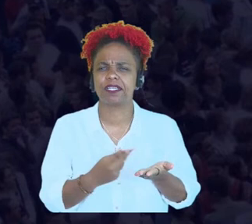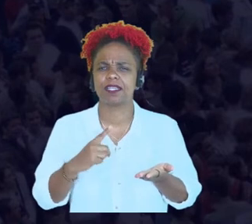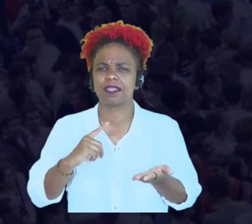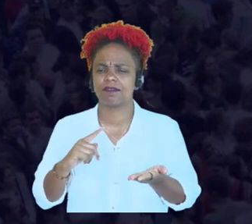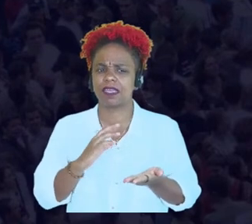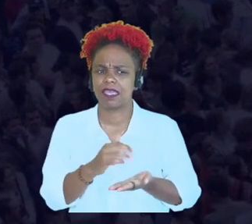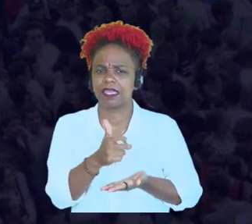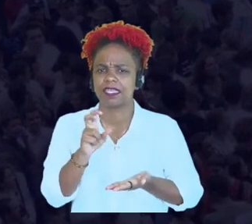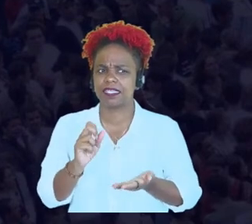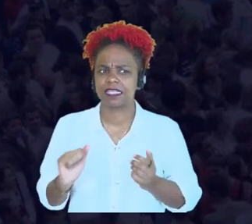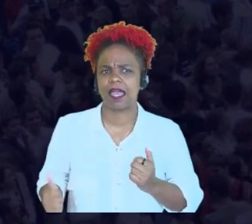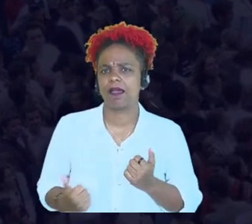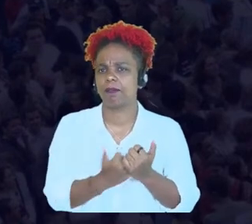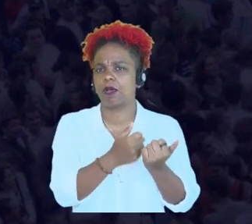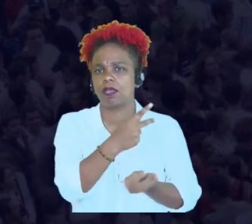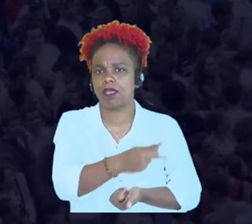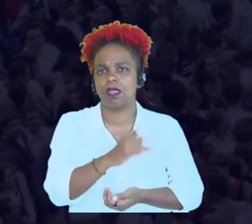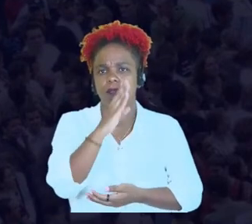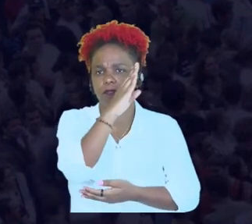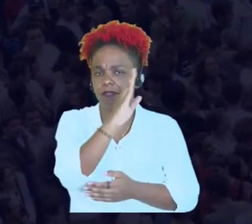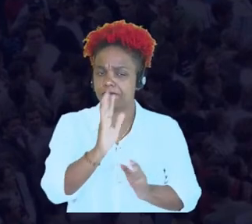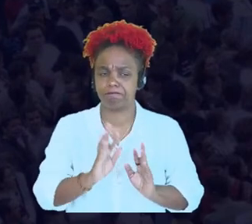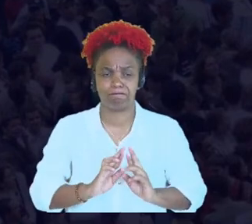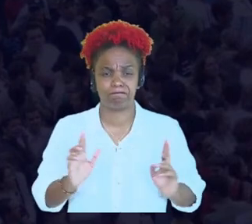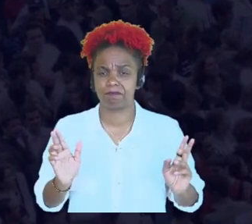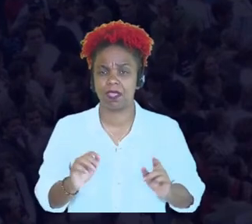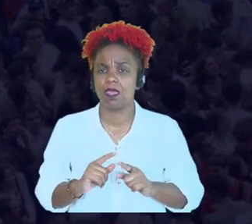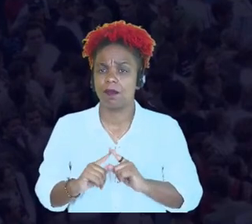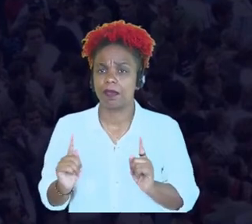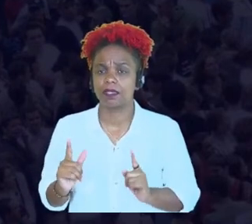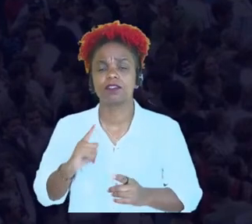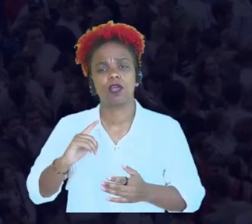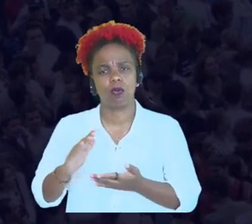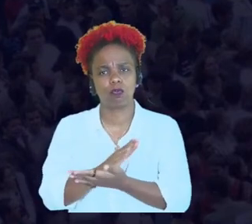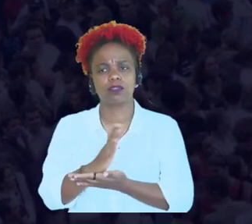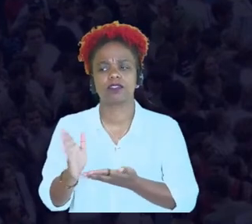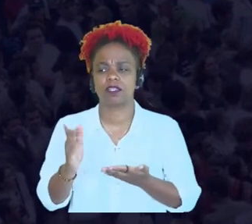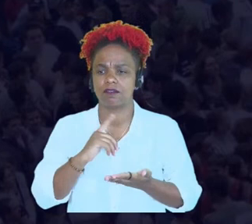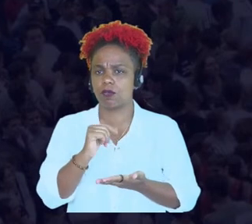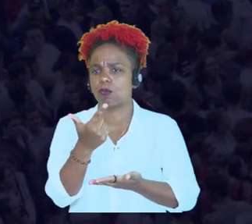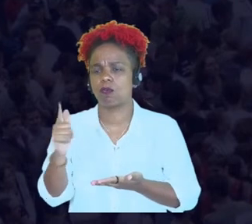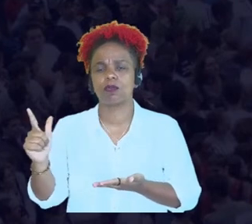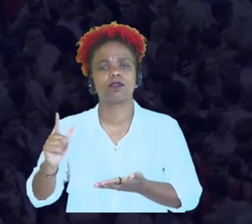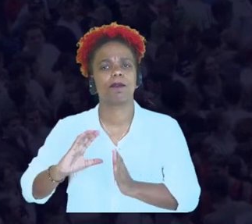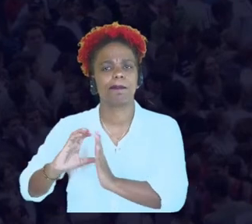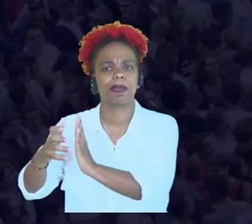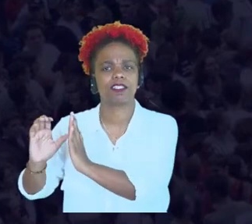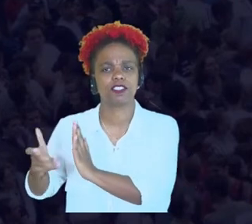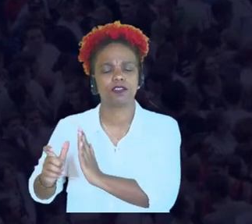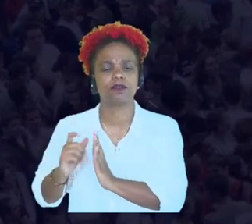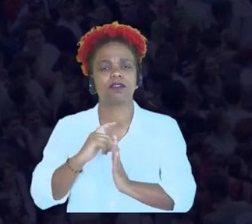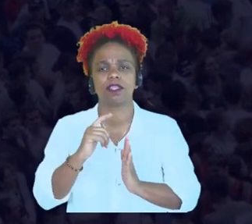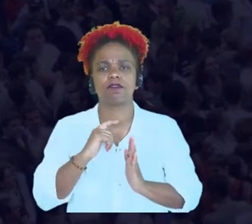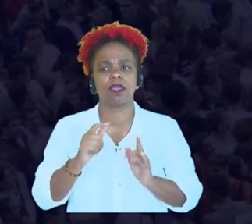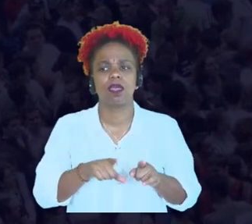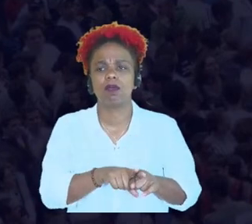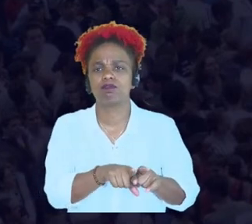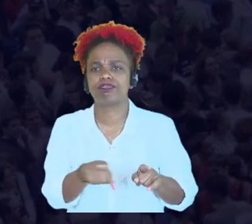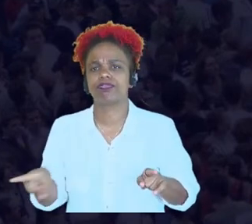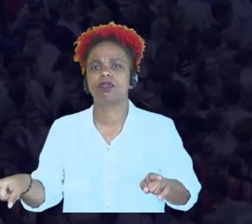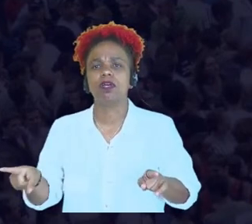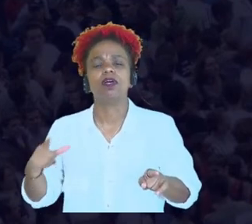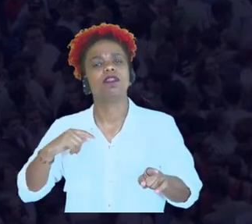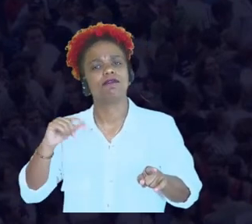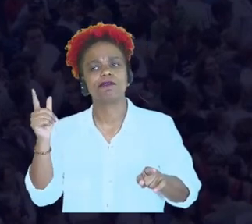15 apoiam o Bolsonaro, não é isso. Mas muitos deles se dissiparam por outros partidos, muitos deles deixaram de apoiá-lo,